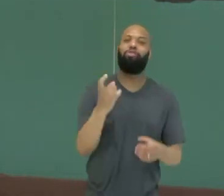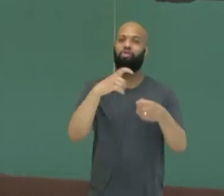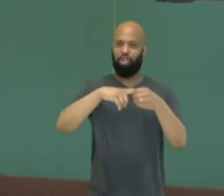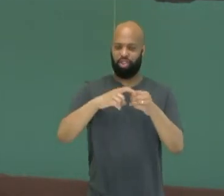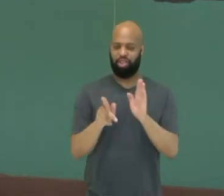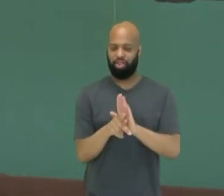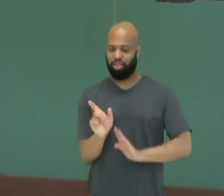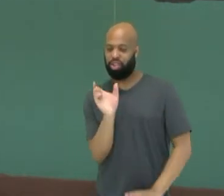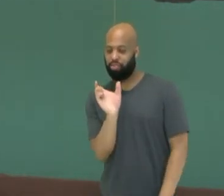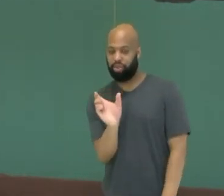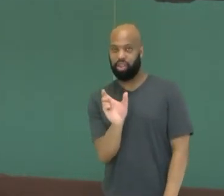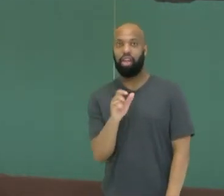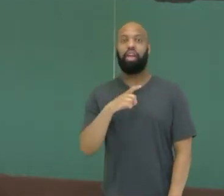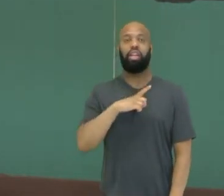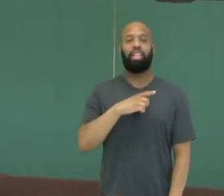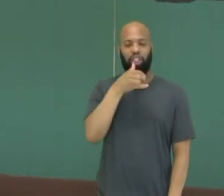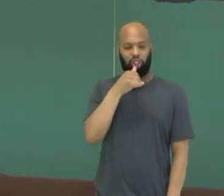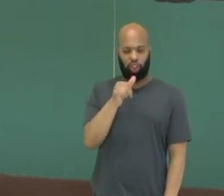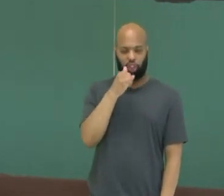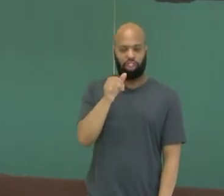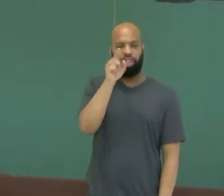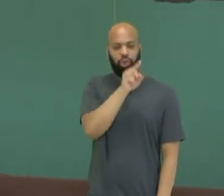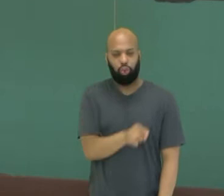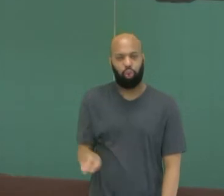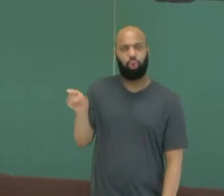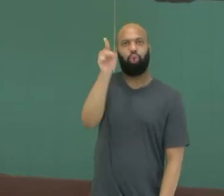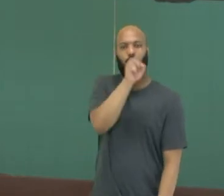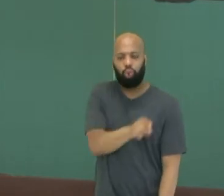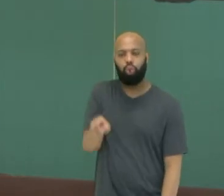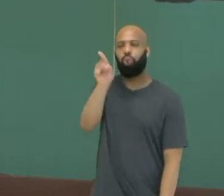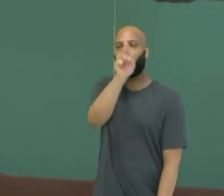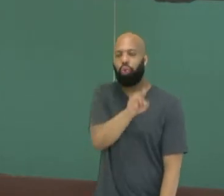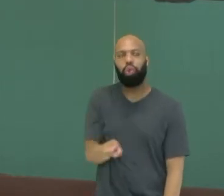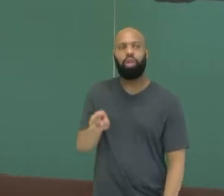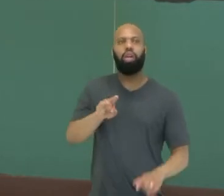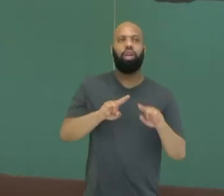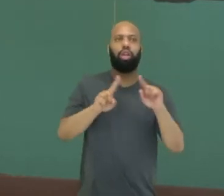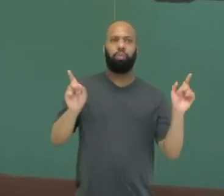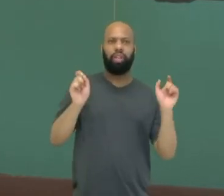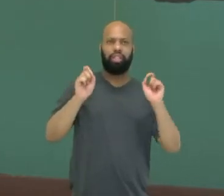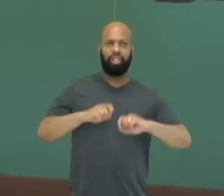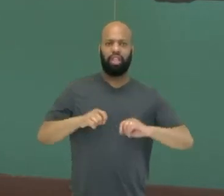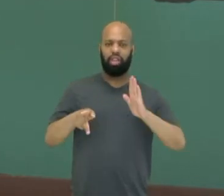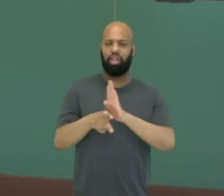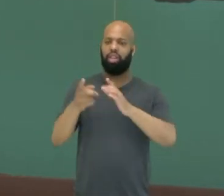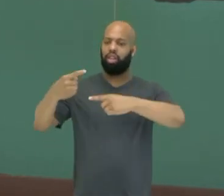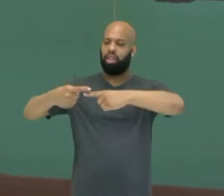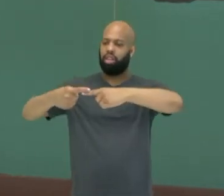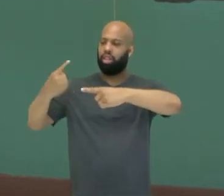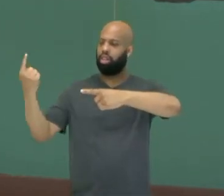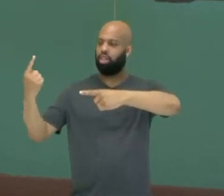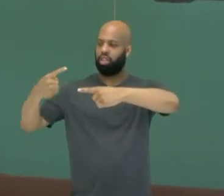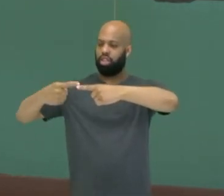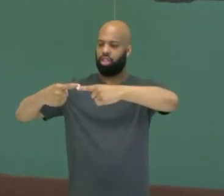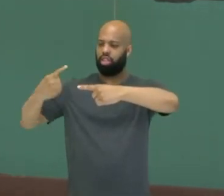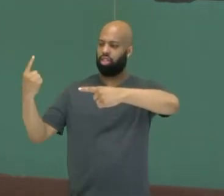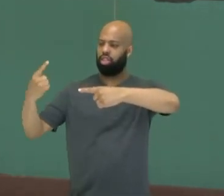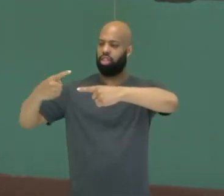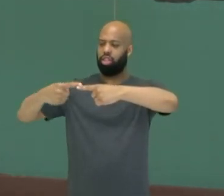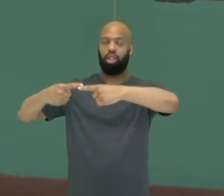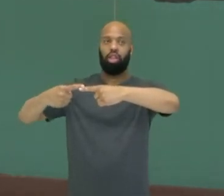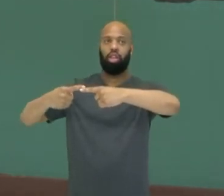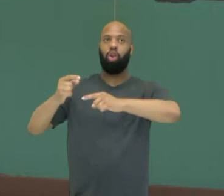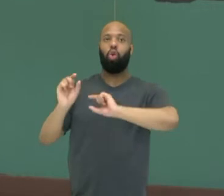e essa energia está circulando. Porém, eu posso abrir e fechar esse circuito através, por exemplo, de